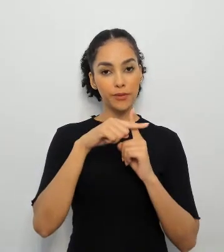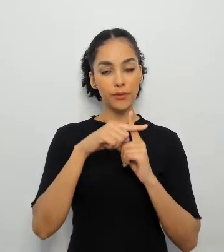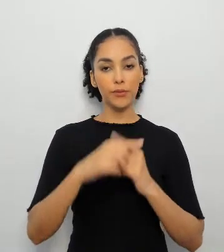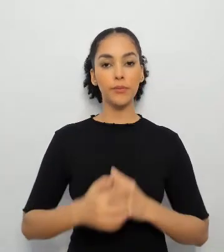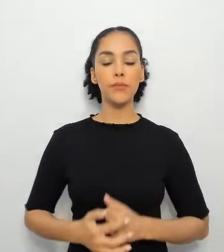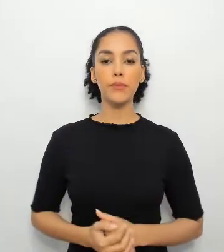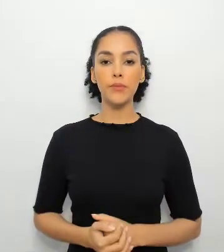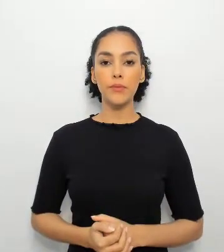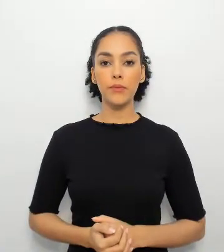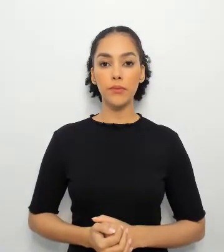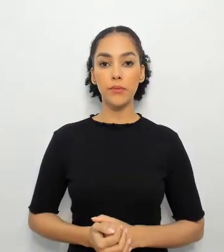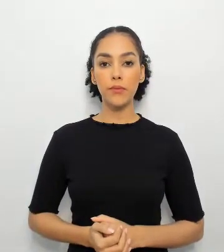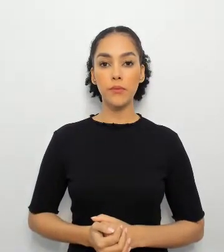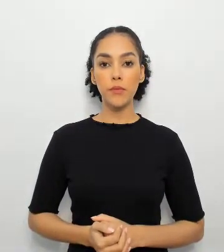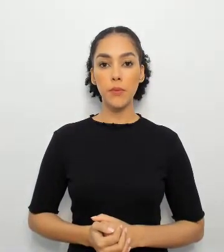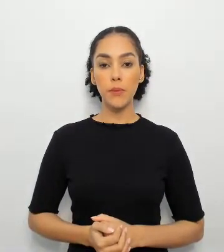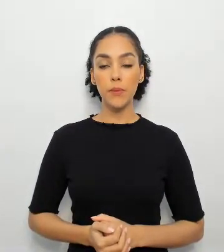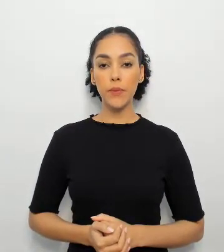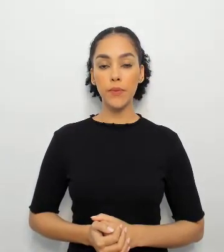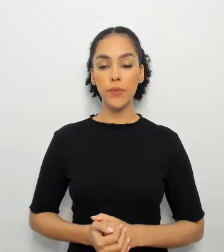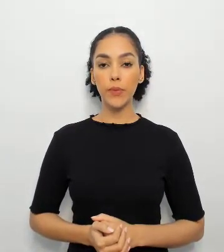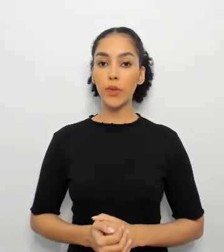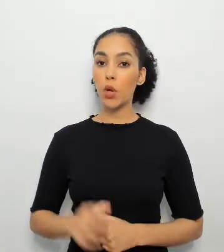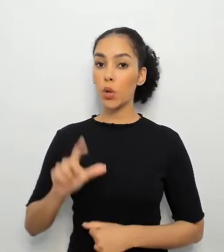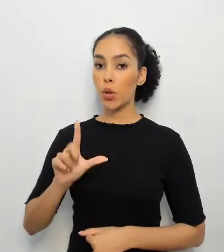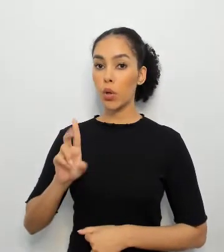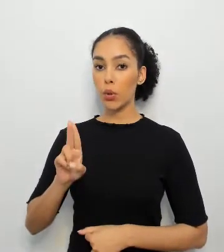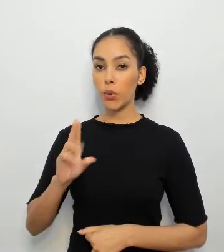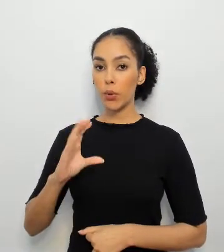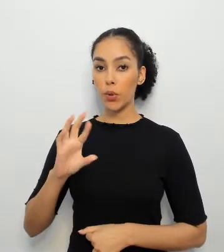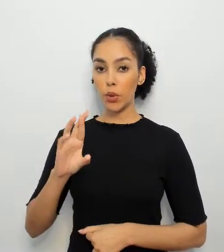Tá? Então, vou dizer isso. O lucro